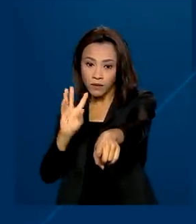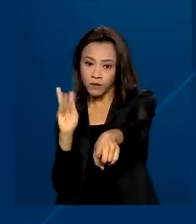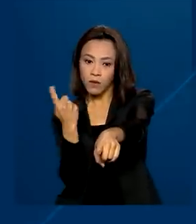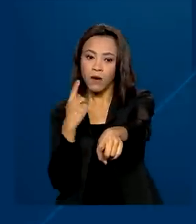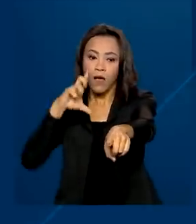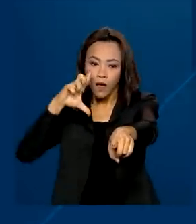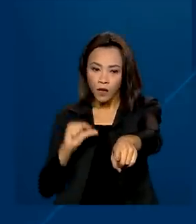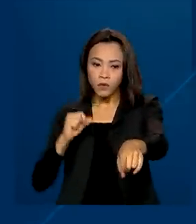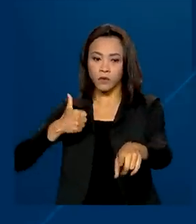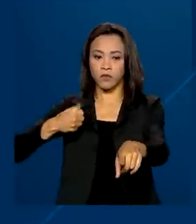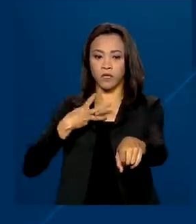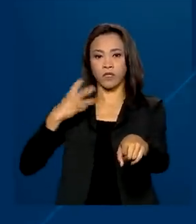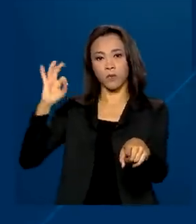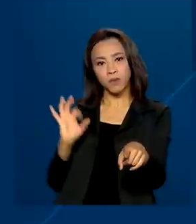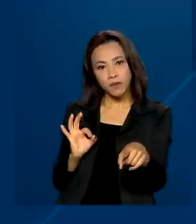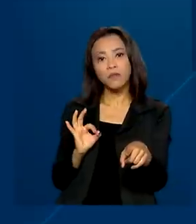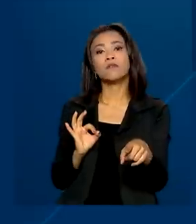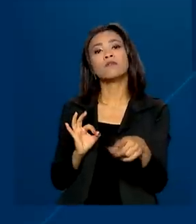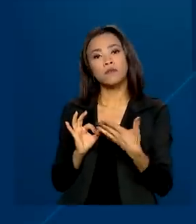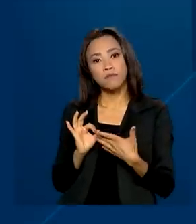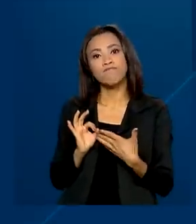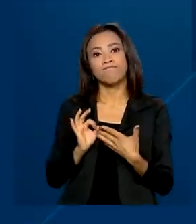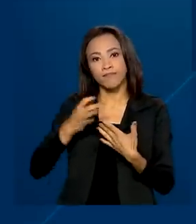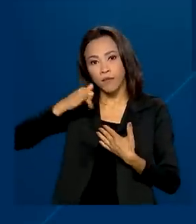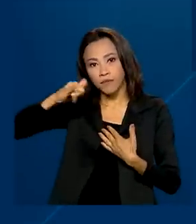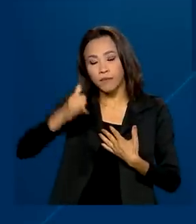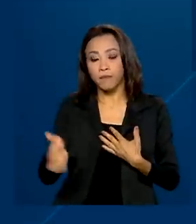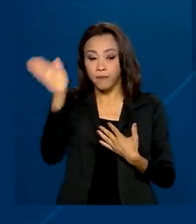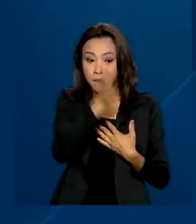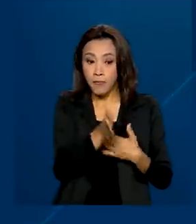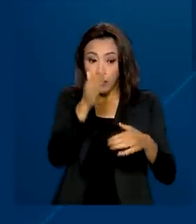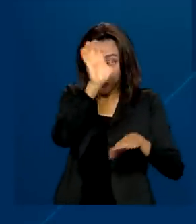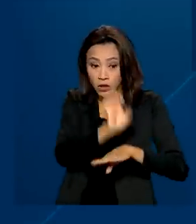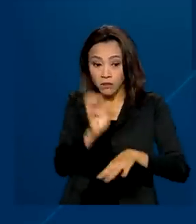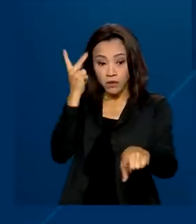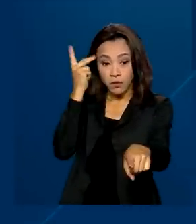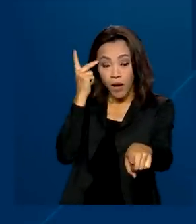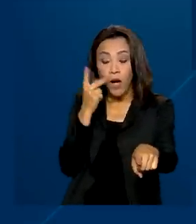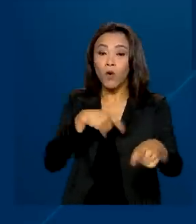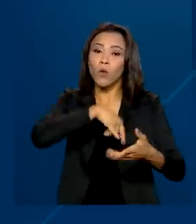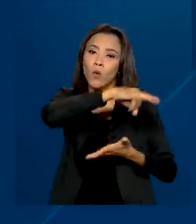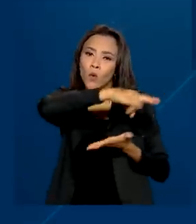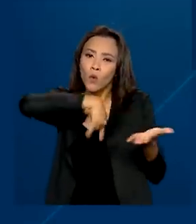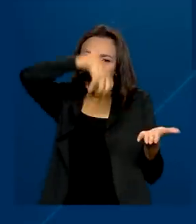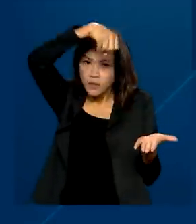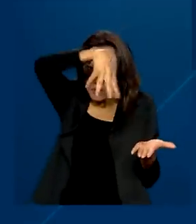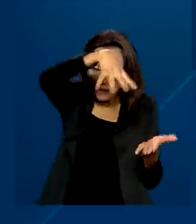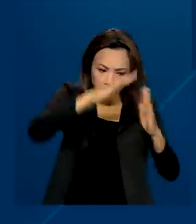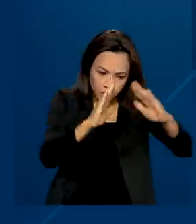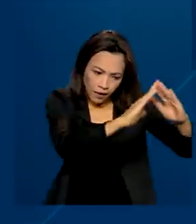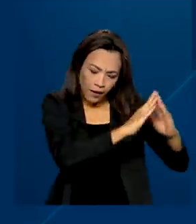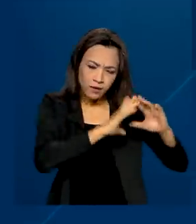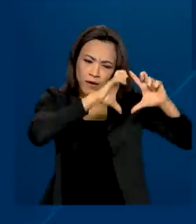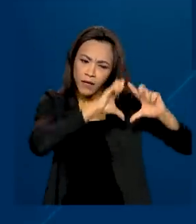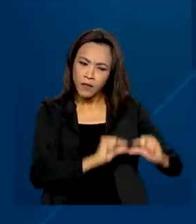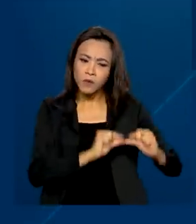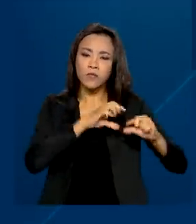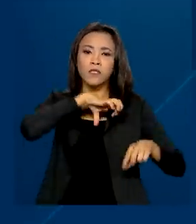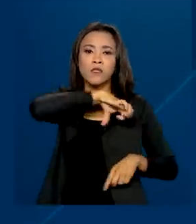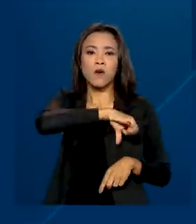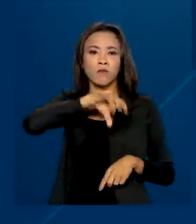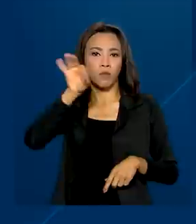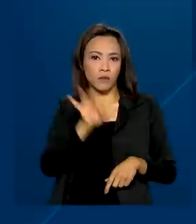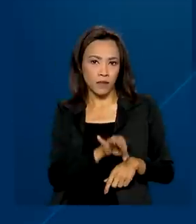de treze por cento na fatura a métrica já no Estado de São Paulo as faturas das residências devem cair em média